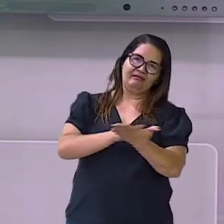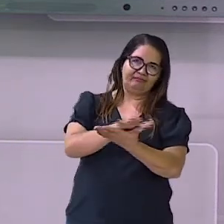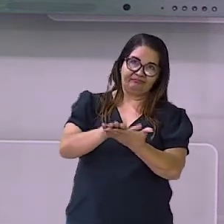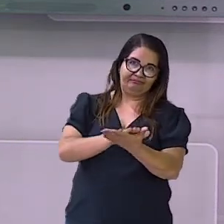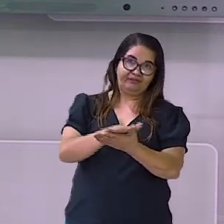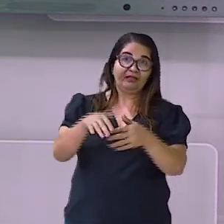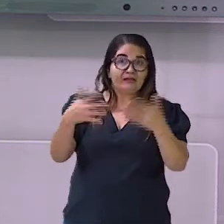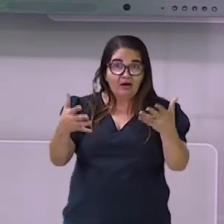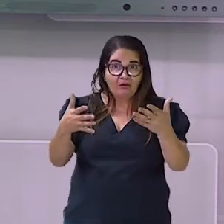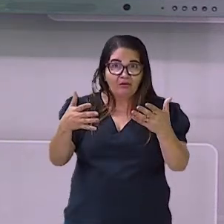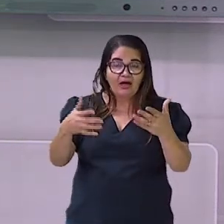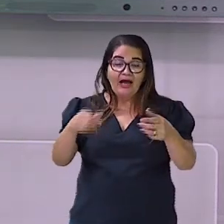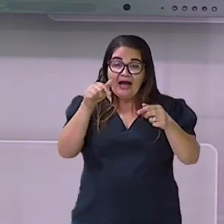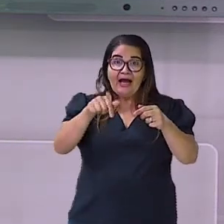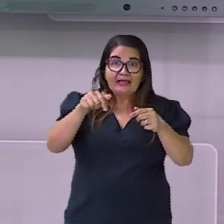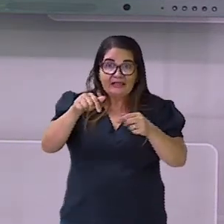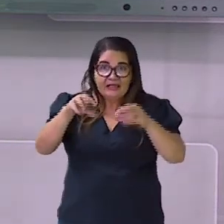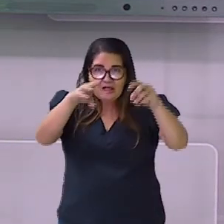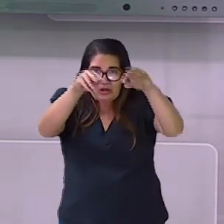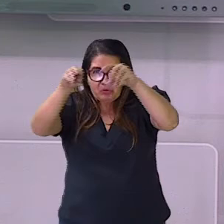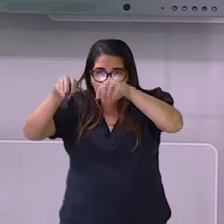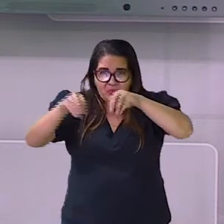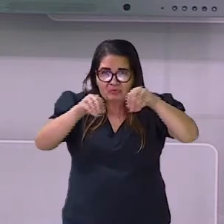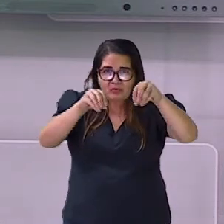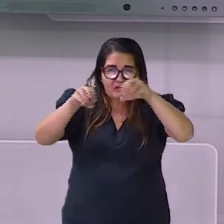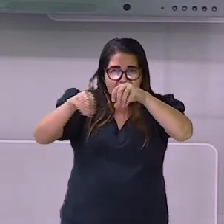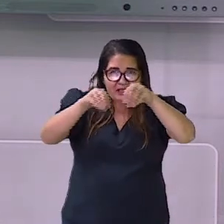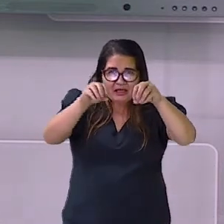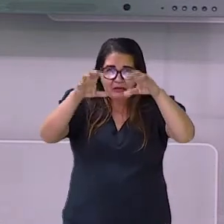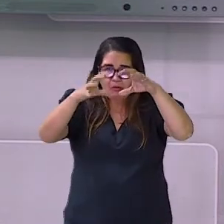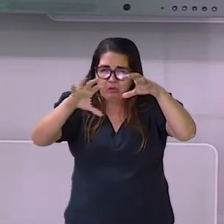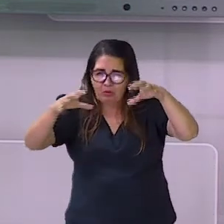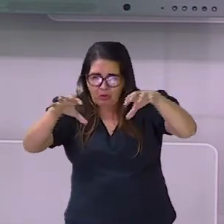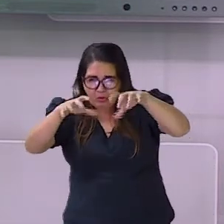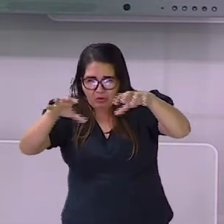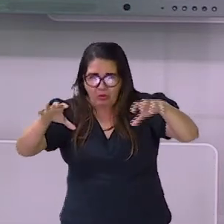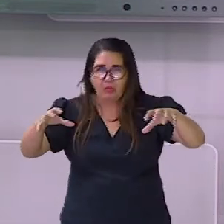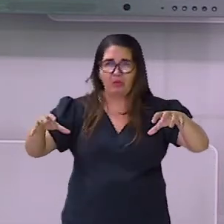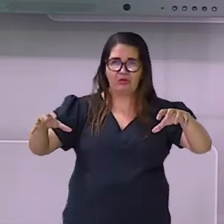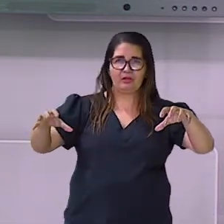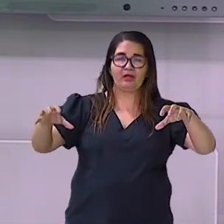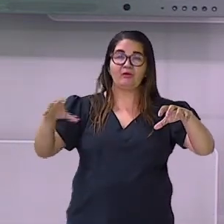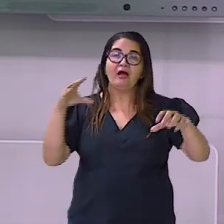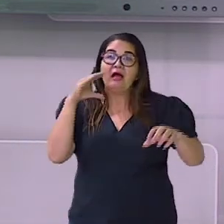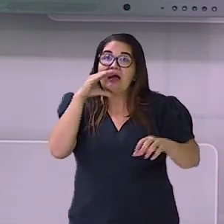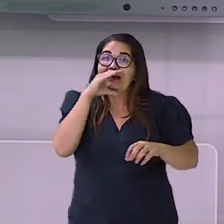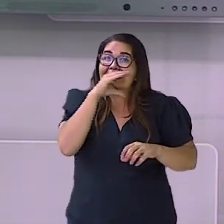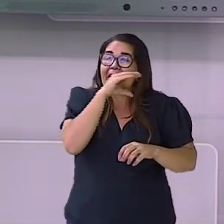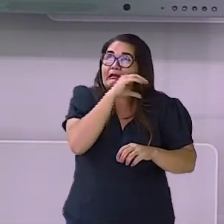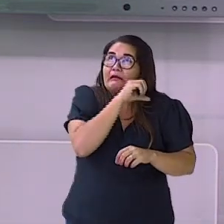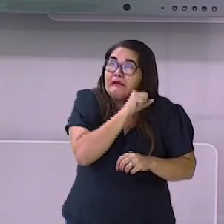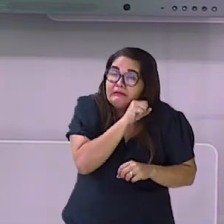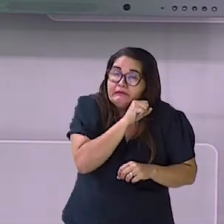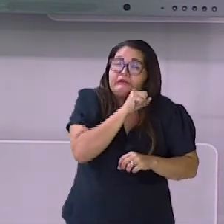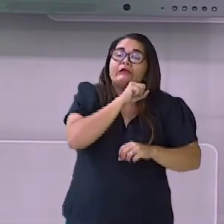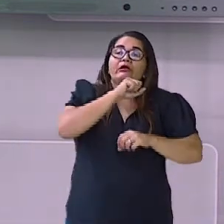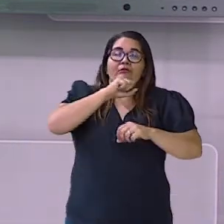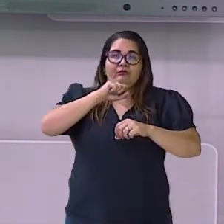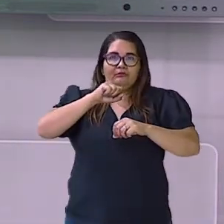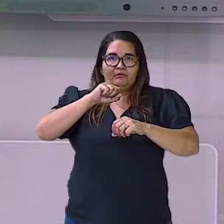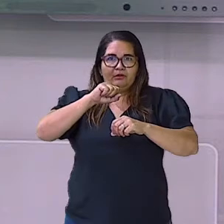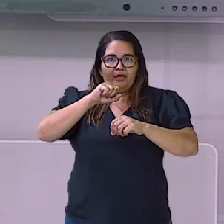se o lugar é quente de dia, o sol vai esquentar muito, à noite vai cair demais.